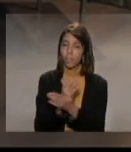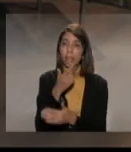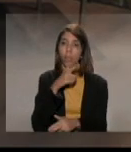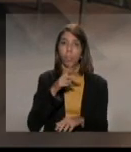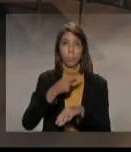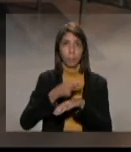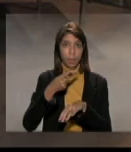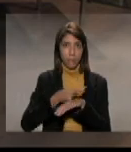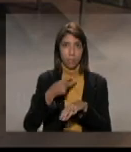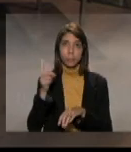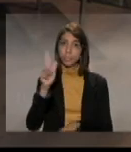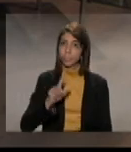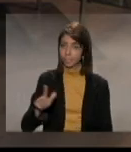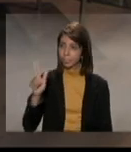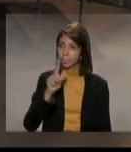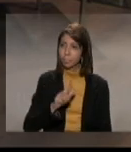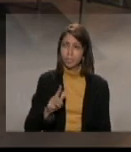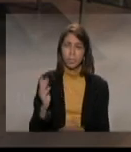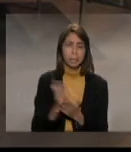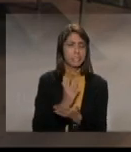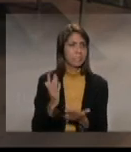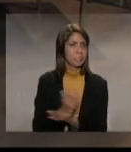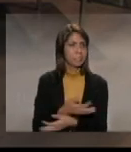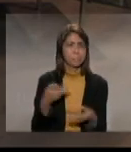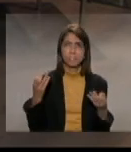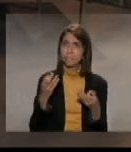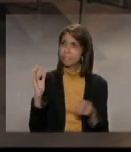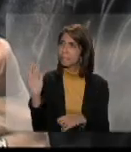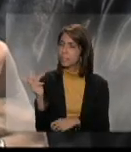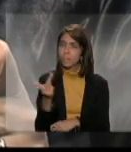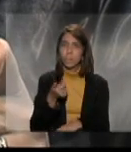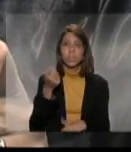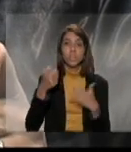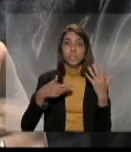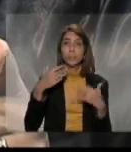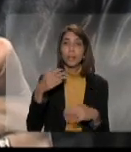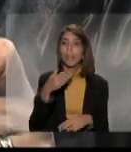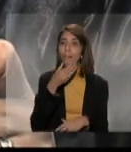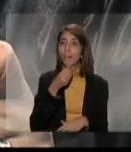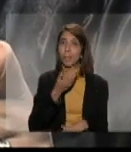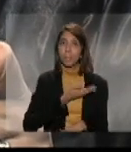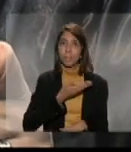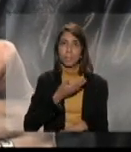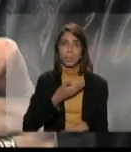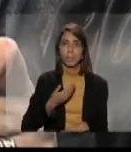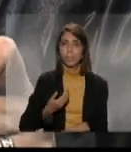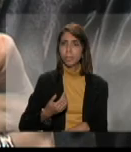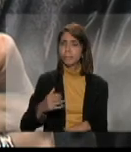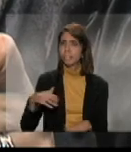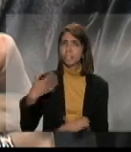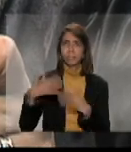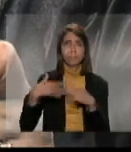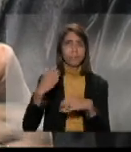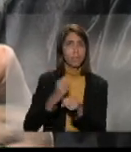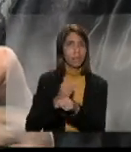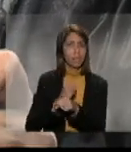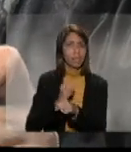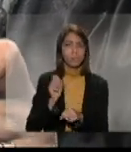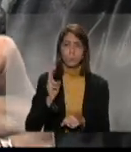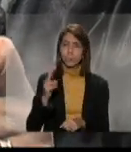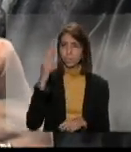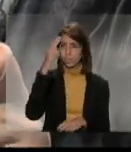losa é uma ele ganhou o prêmio nobel de literatura é um livro sensacional que fala sobre a história de amigos de longa data